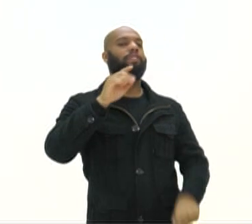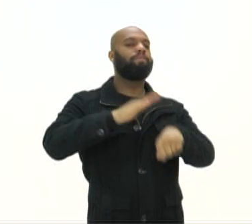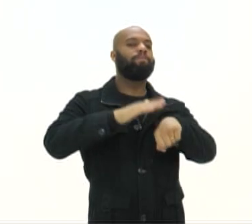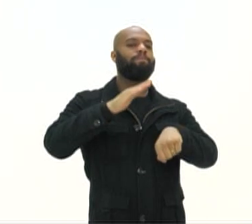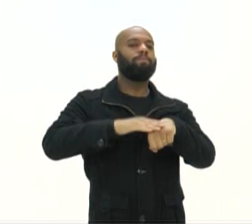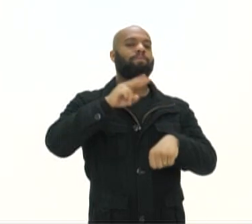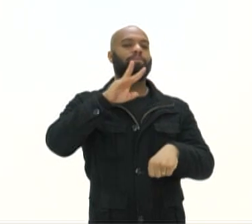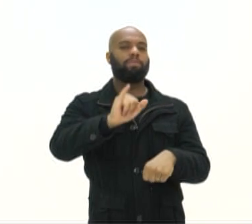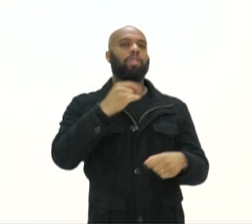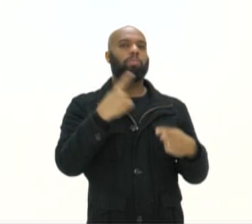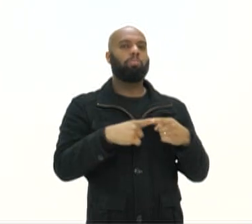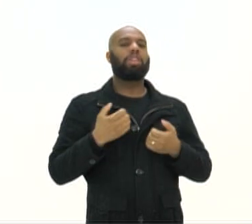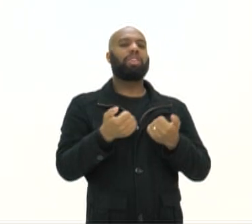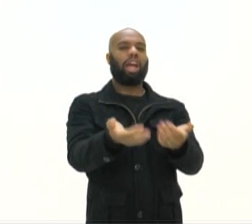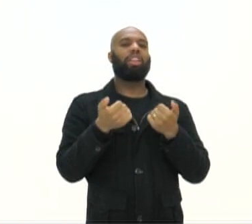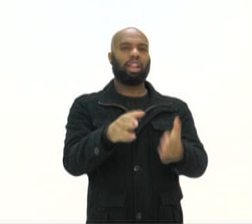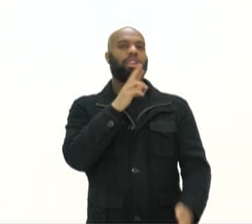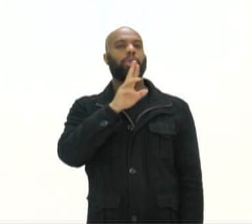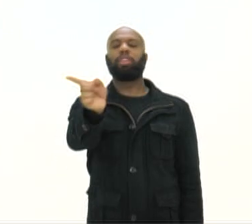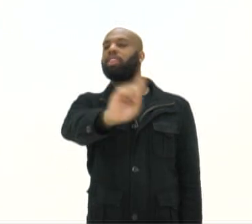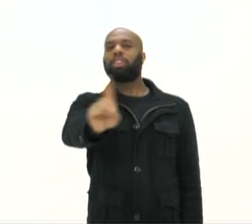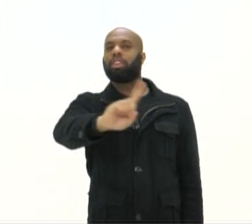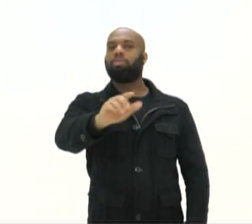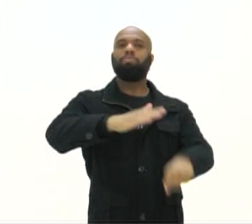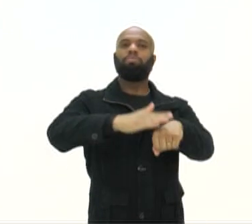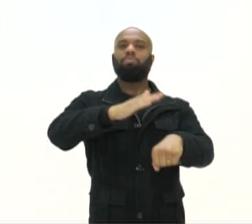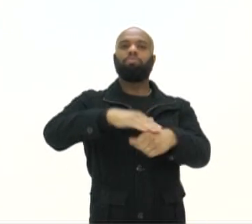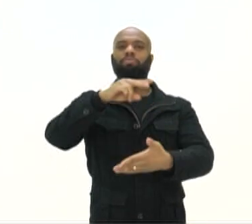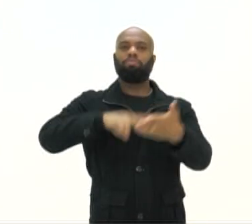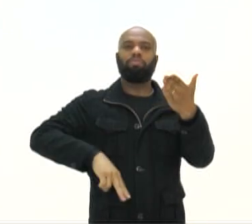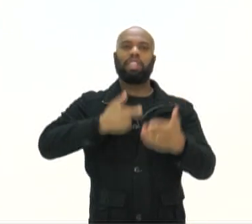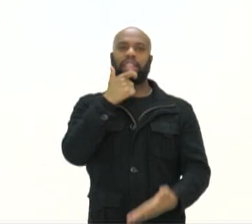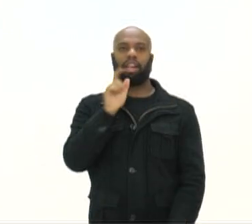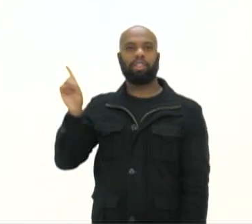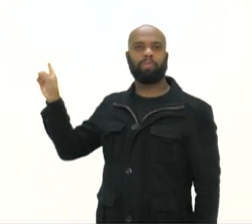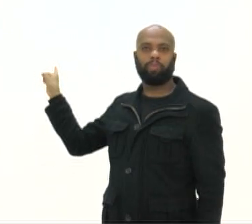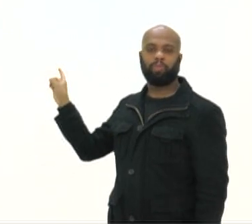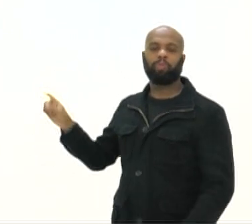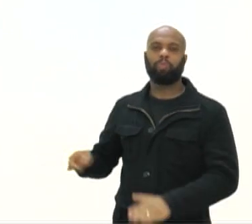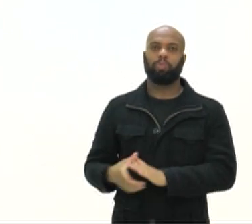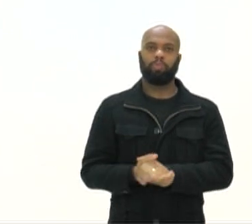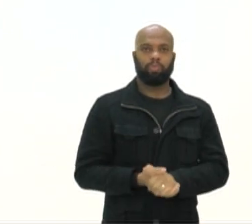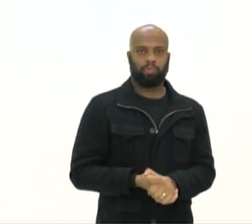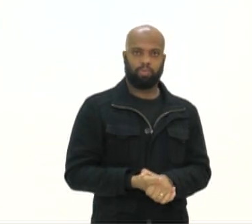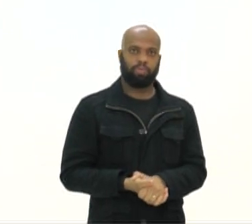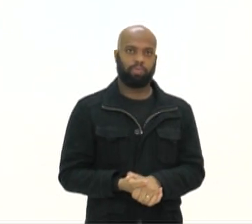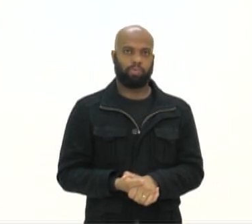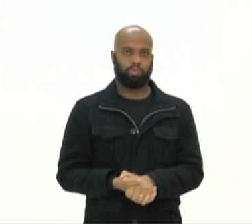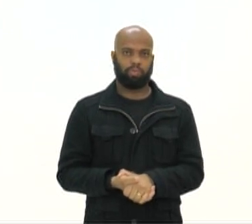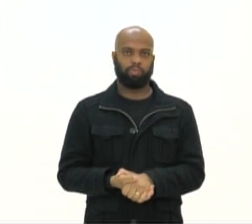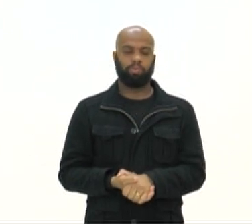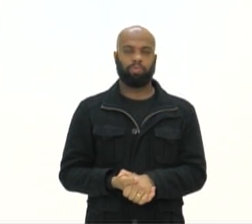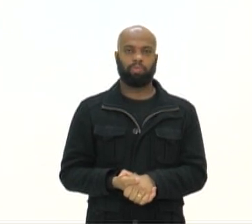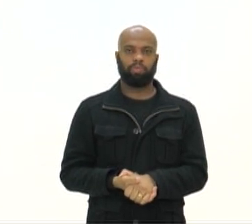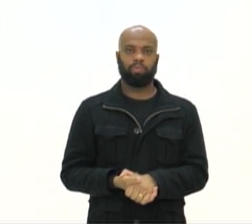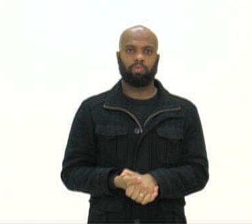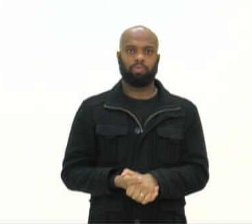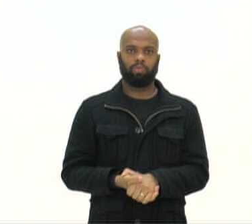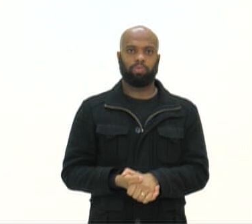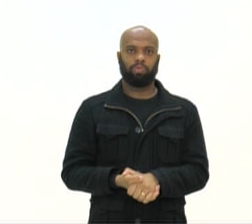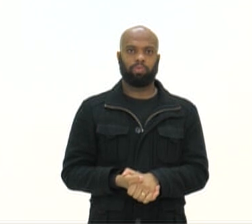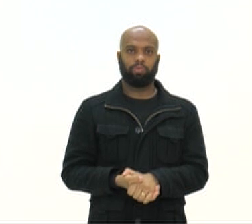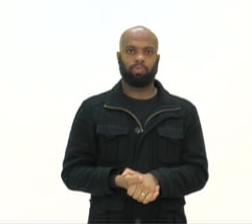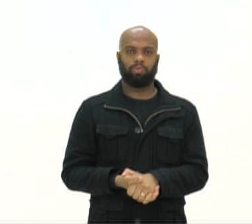ficar dando resposta, senão eu dou a resposta da questão para vocês. Take your car just any place for an oil change and